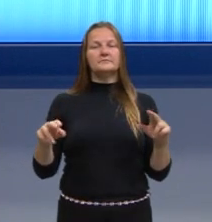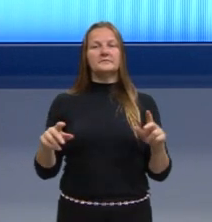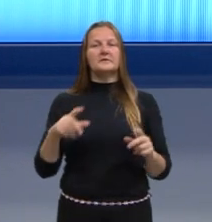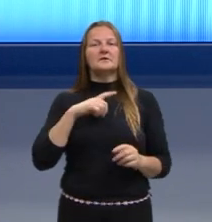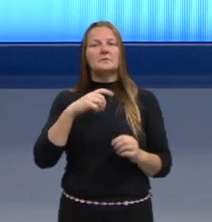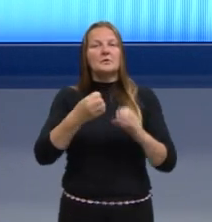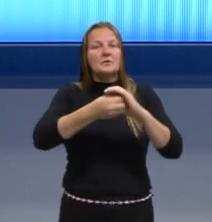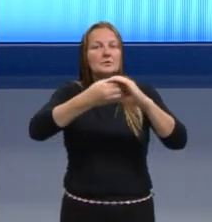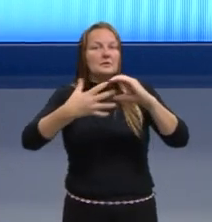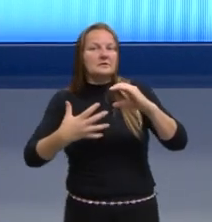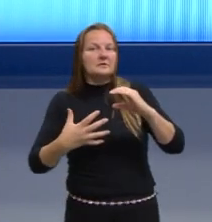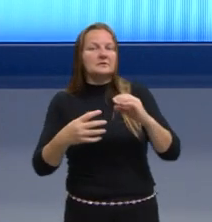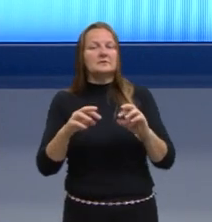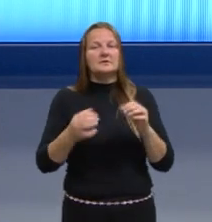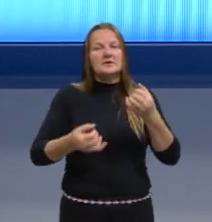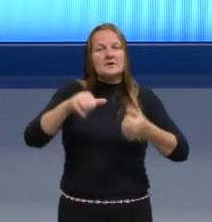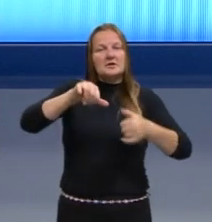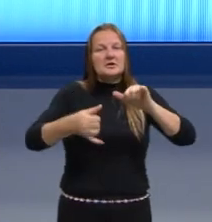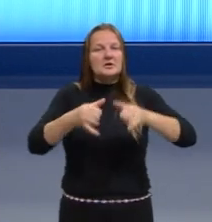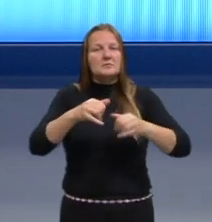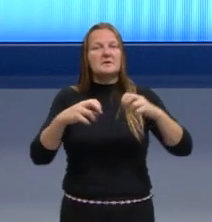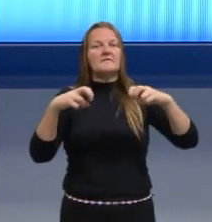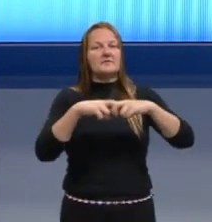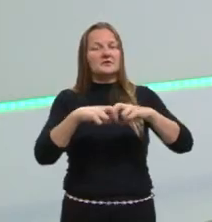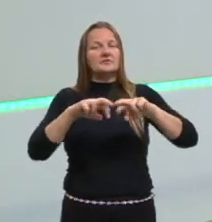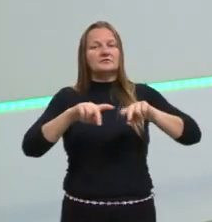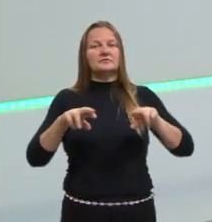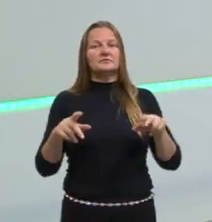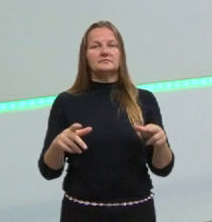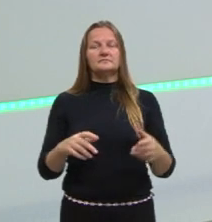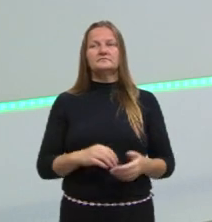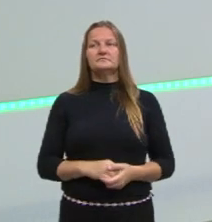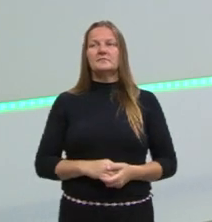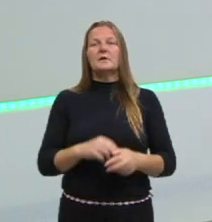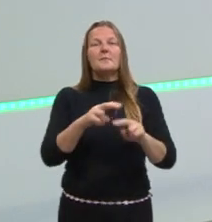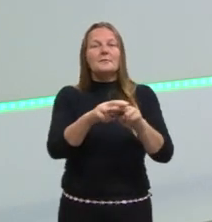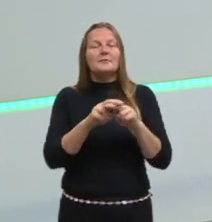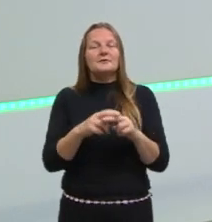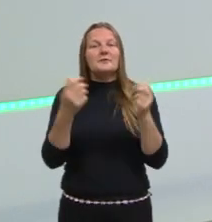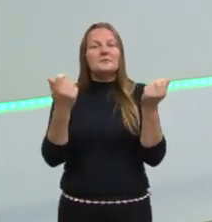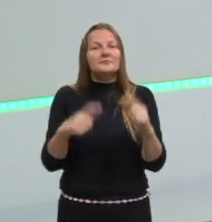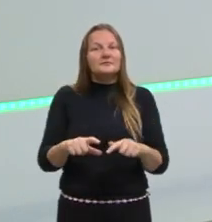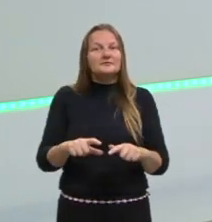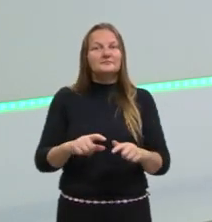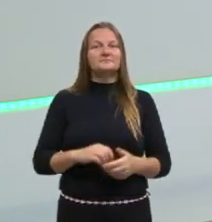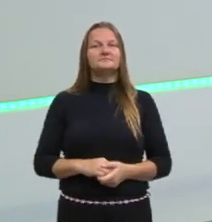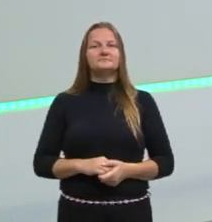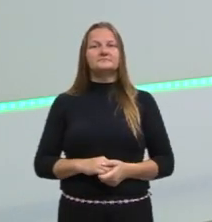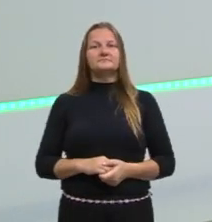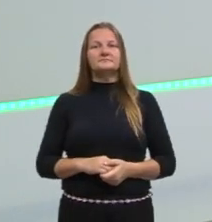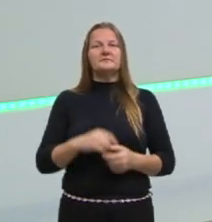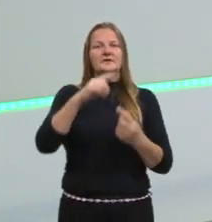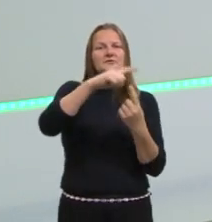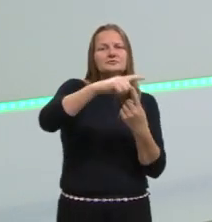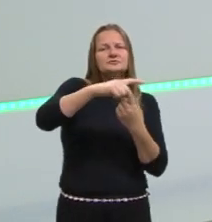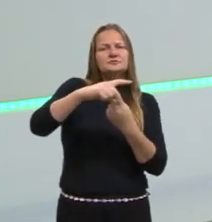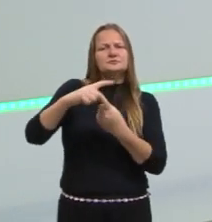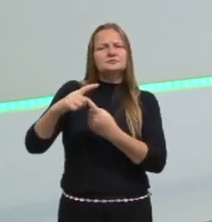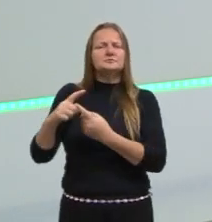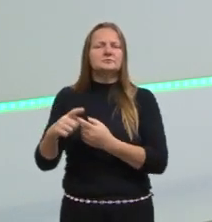propriedades químicas e físicas diferentes e que aí Traz essa possibilidade de nós termos tantos tipos de